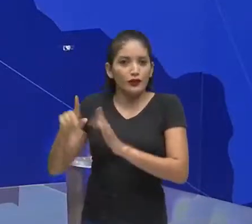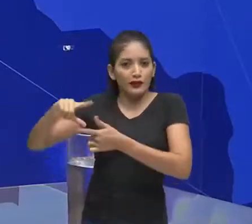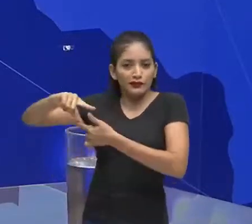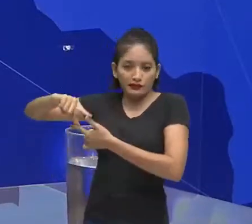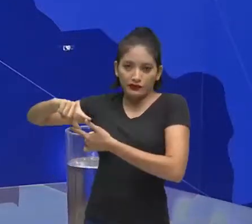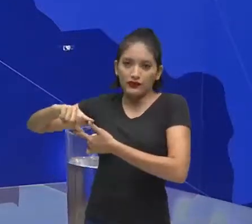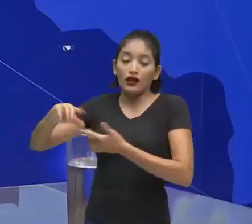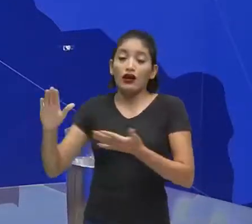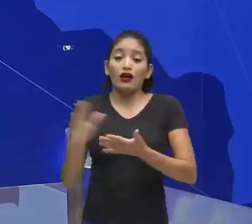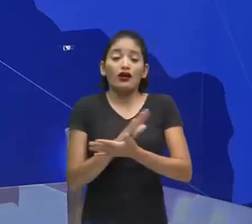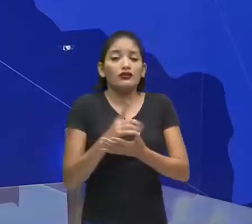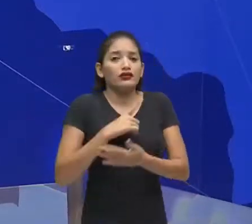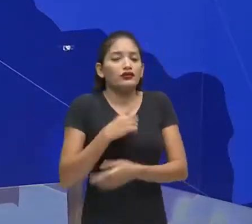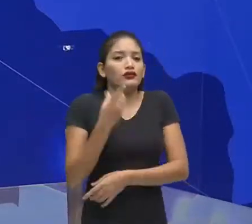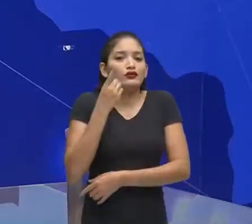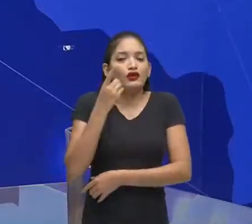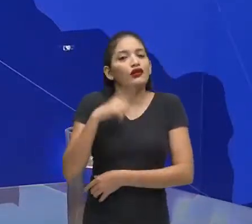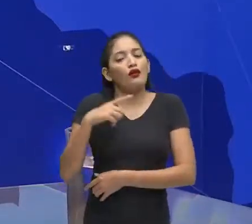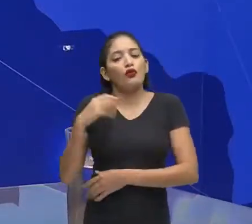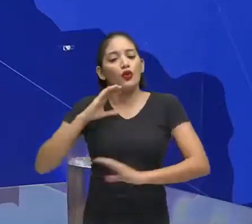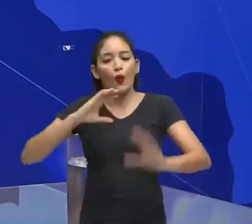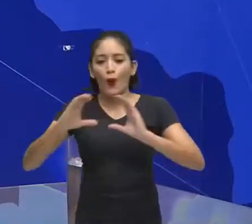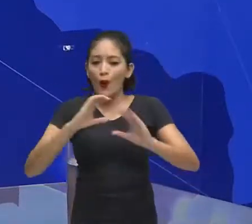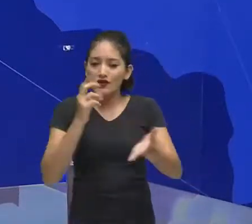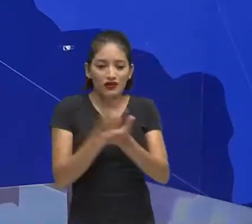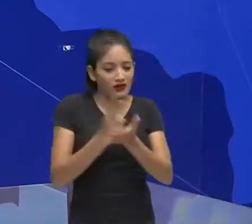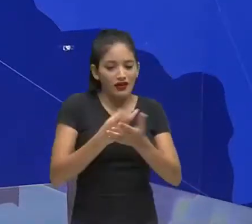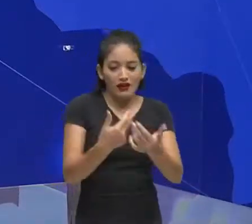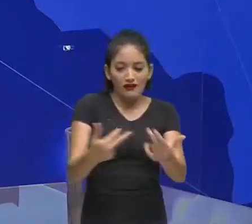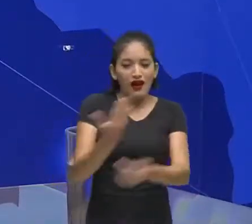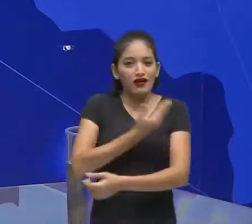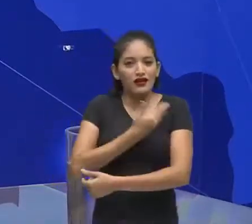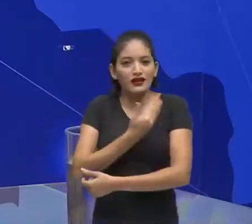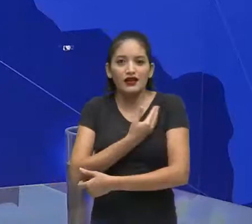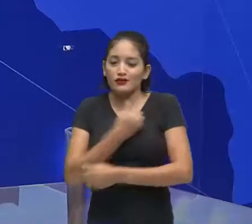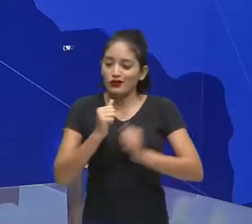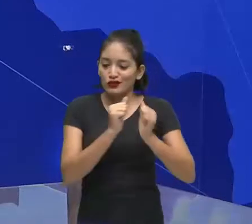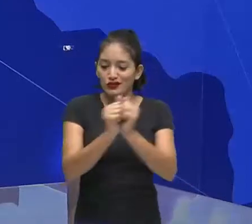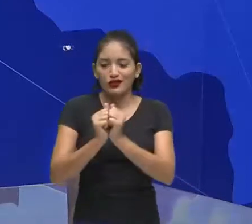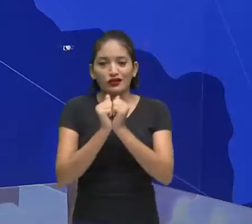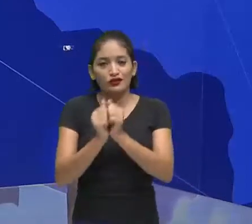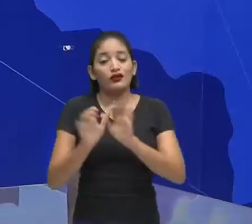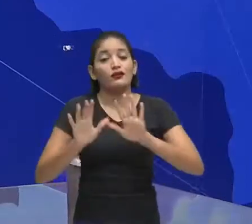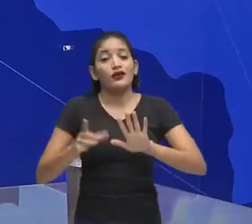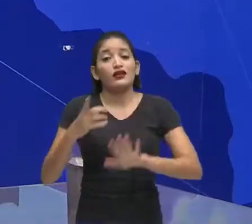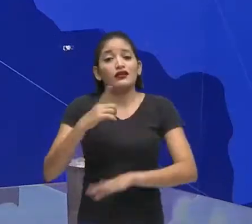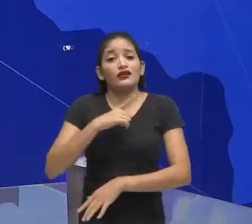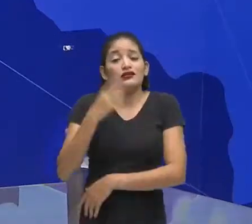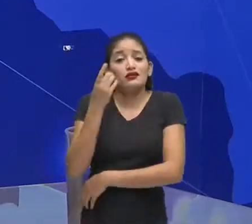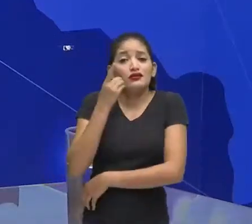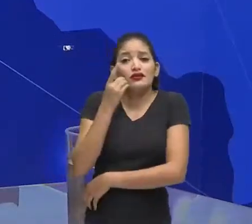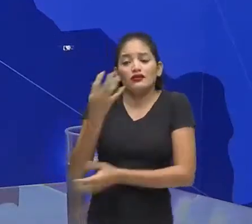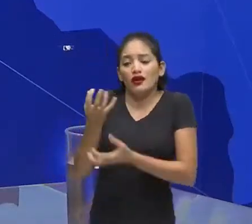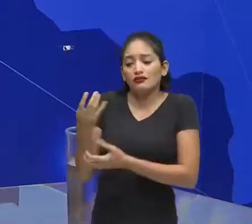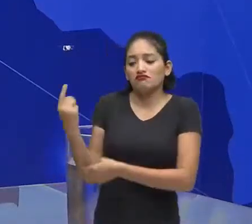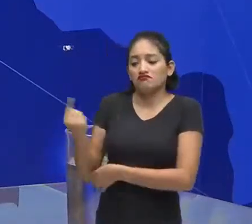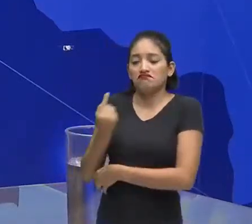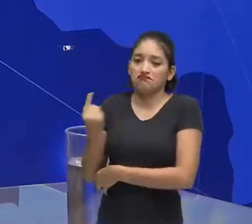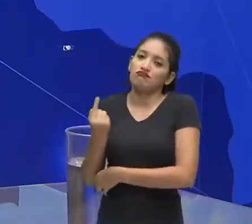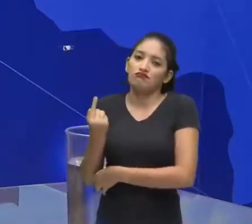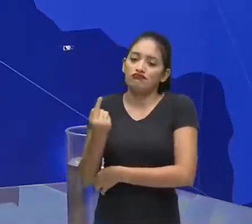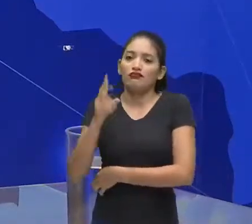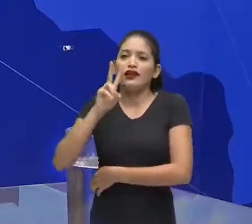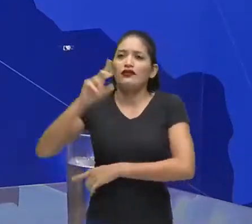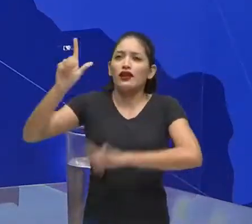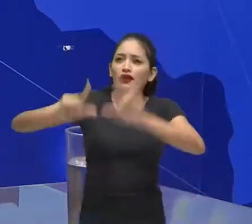que eu sou uma pessoa muito comunicativa, tenho muitos amigos, adoro estar na companhia deles, mas tem dias que eu quero ficar sozinho, botar um animezinho,